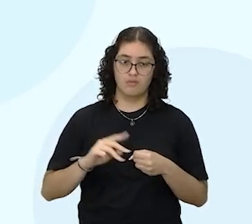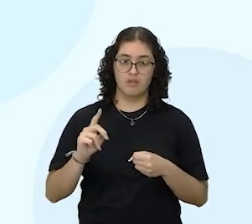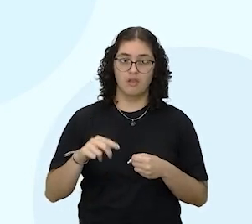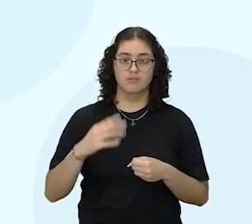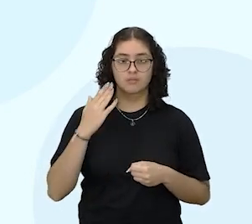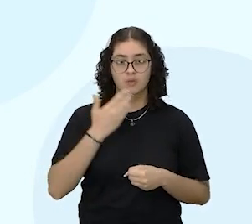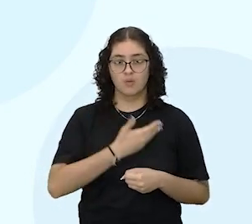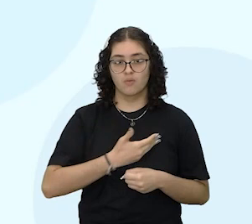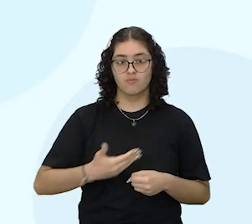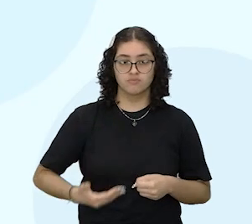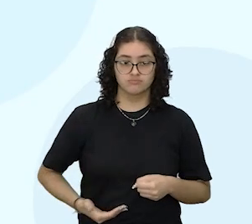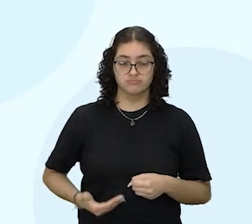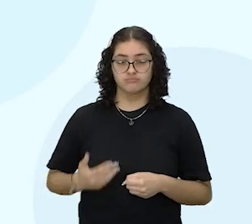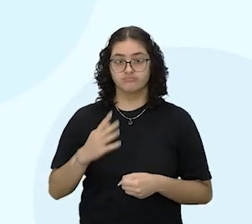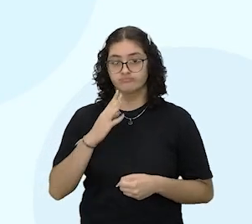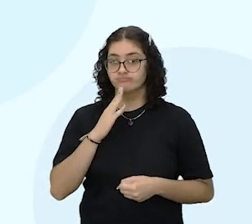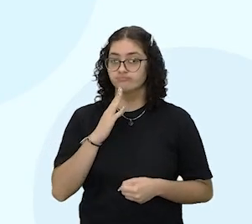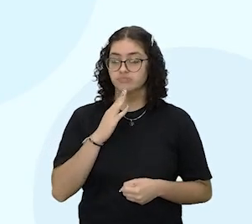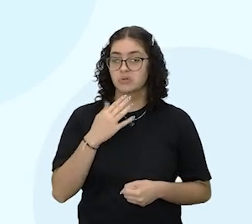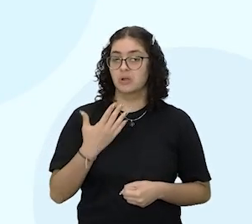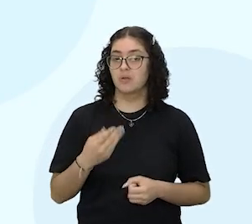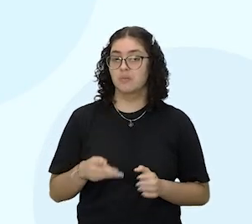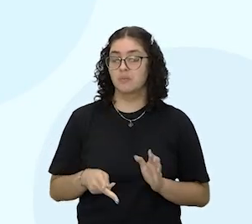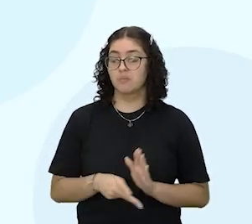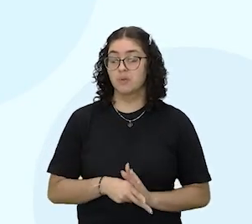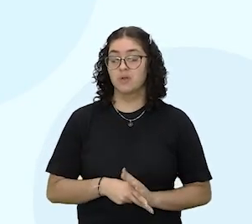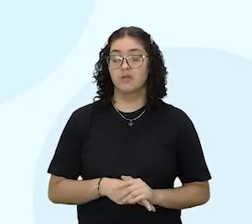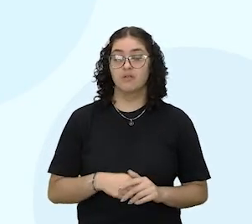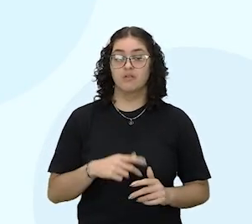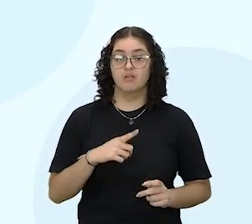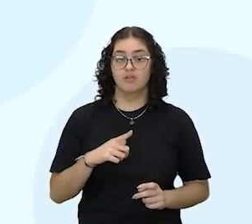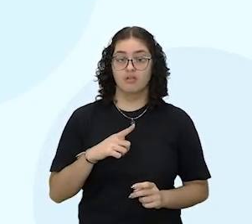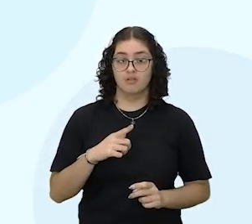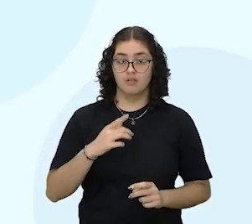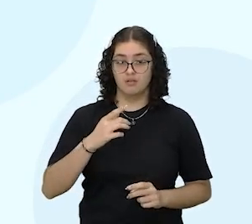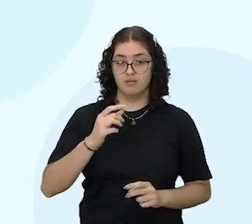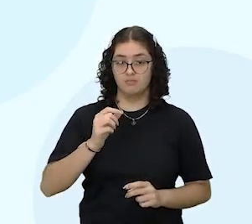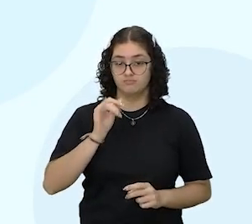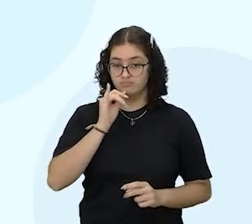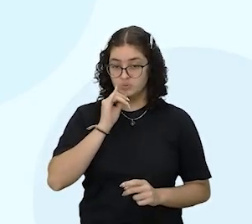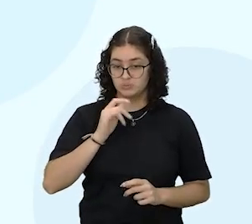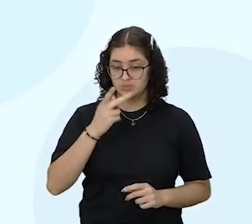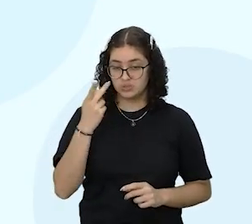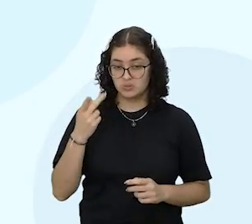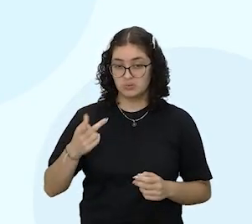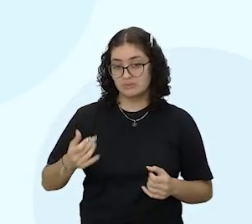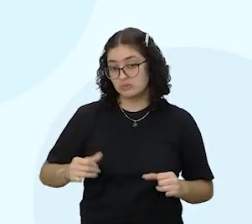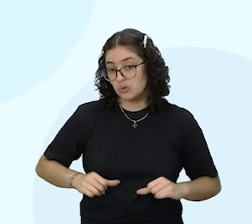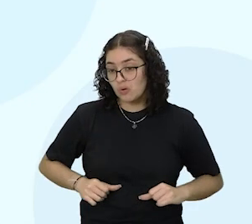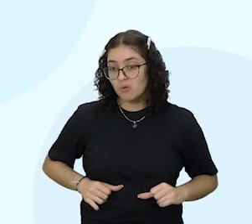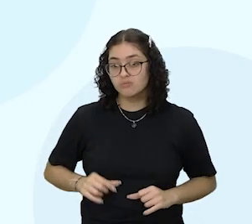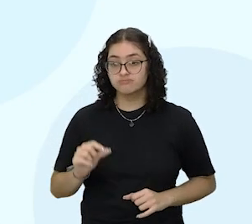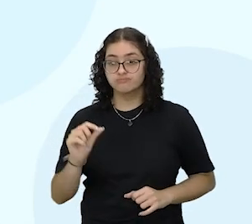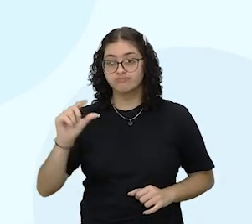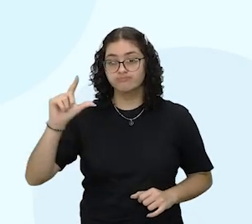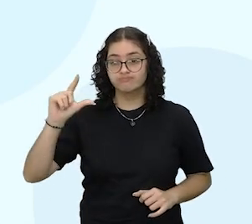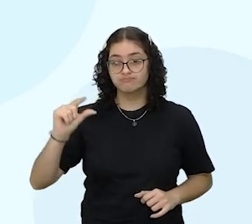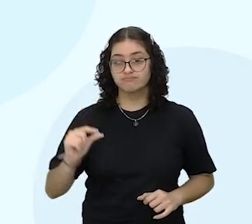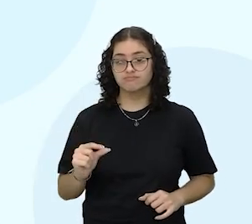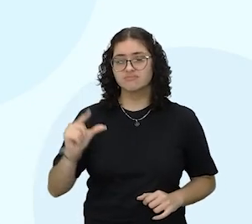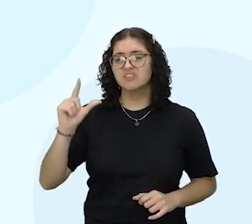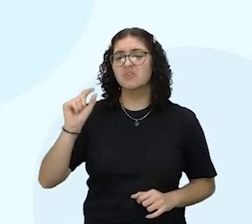governo central, se ele é um município que tem um índice grande de vulnerabilidade ou não. E o que seria